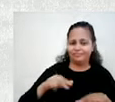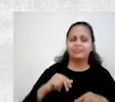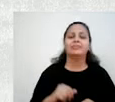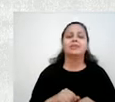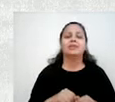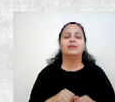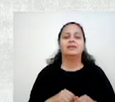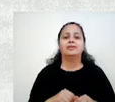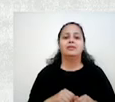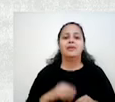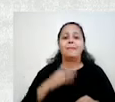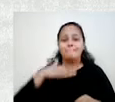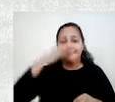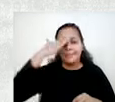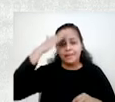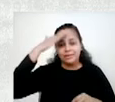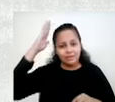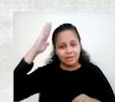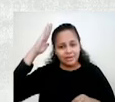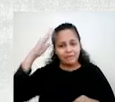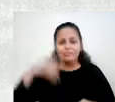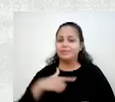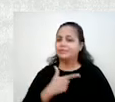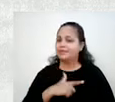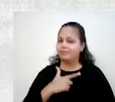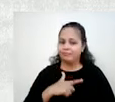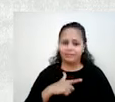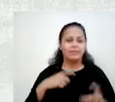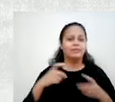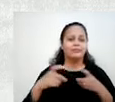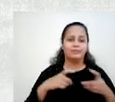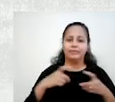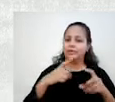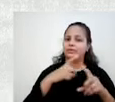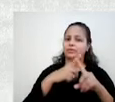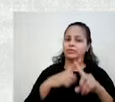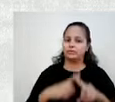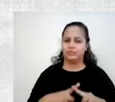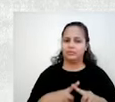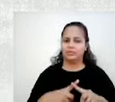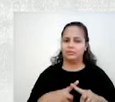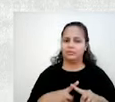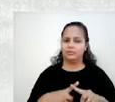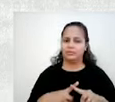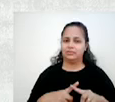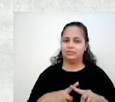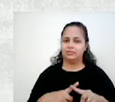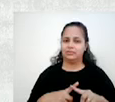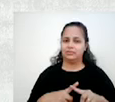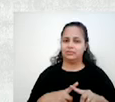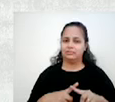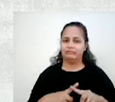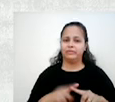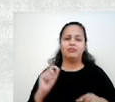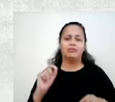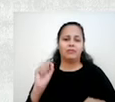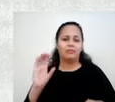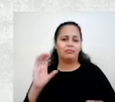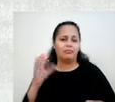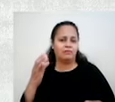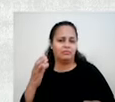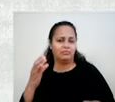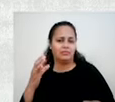árabes, pessoal, não houve as cruzadas. Eles não carregam esse fato histórico com